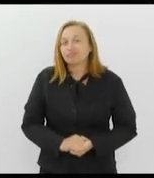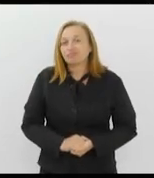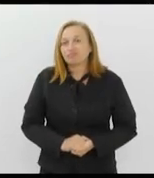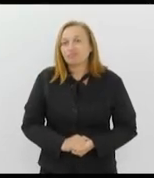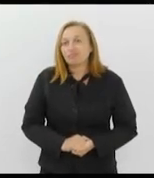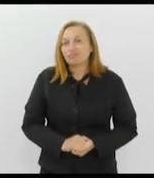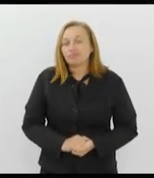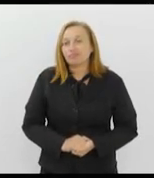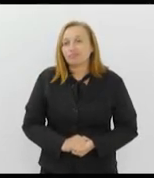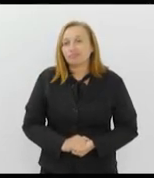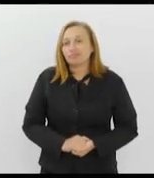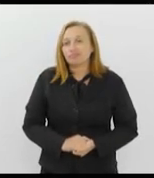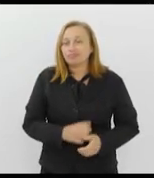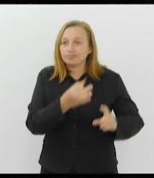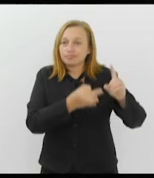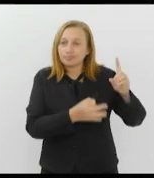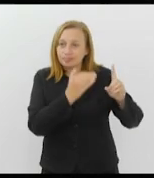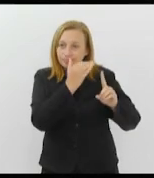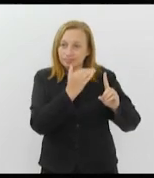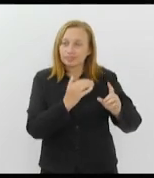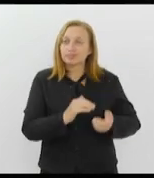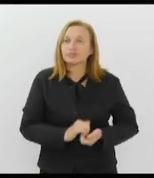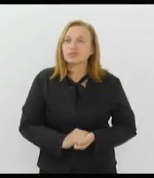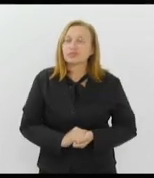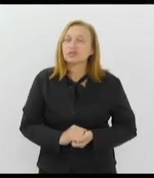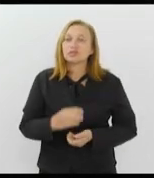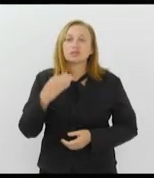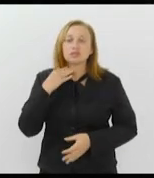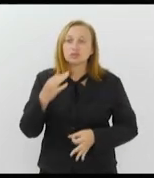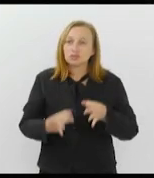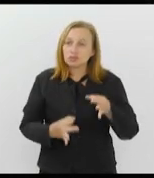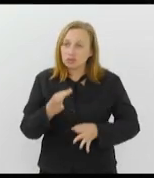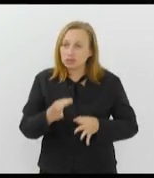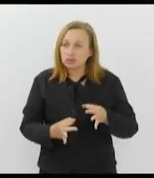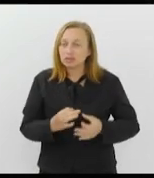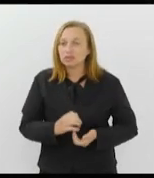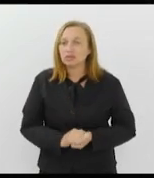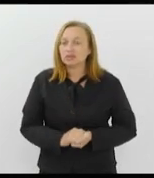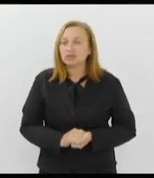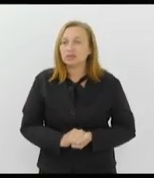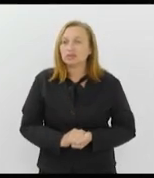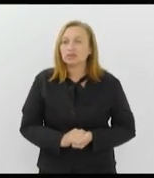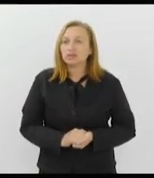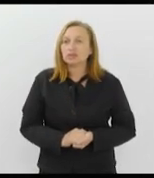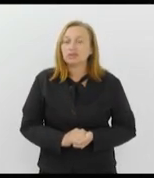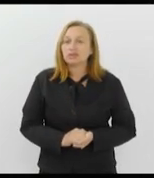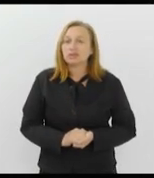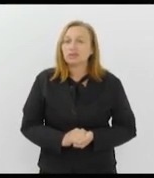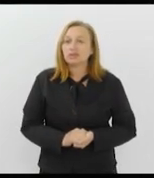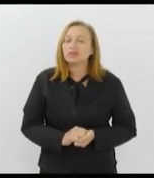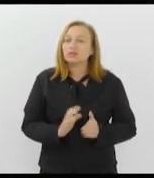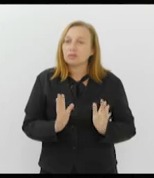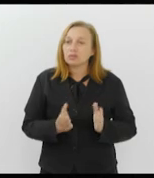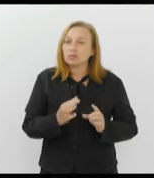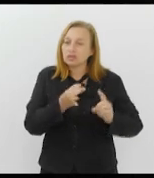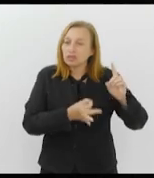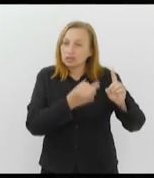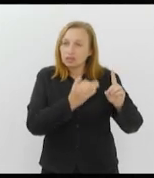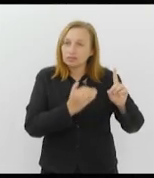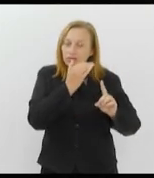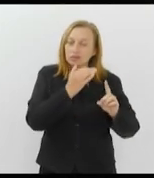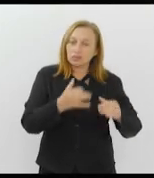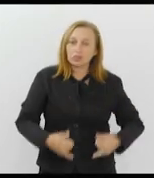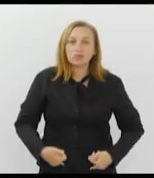a nossa desembargadora, até então juíza, quando foi minha juíza supervisora, hoje desembargadora com muito